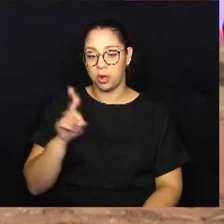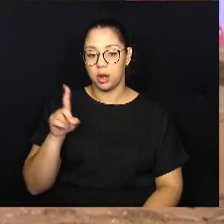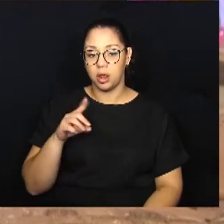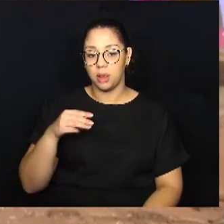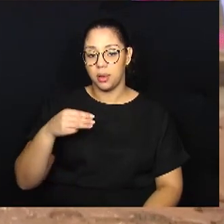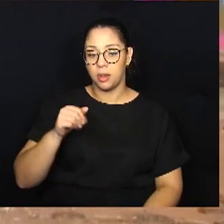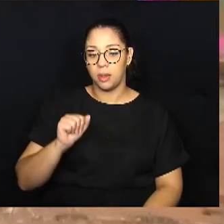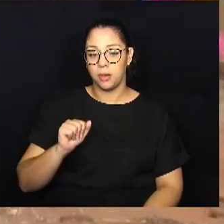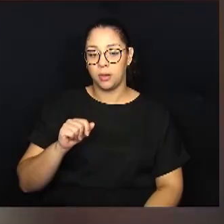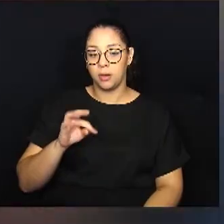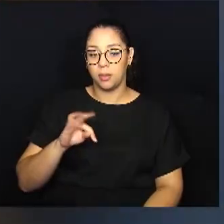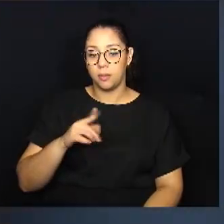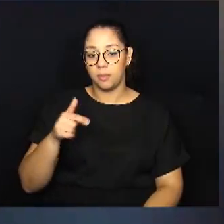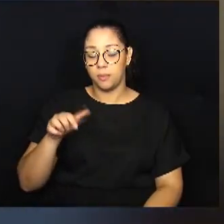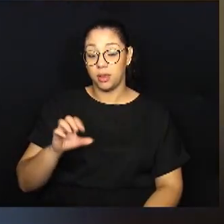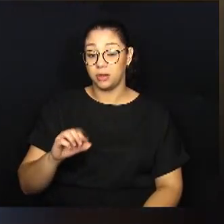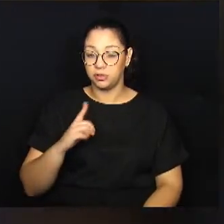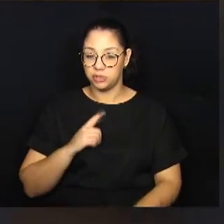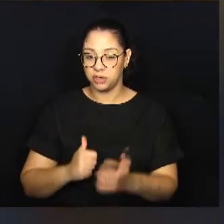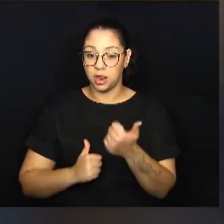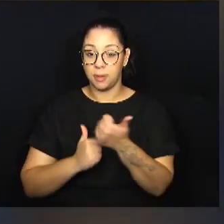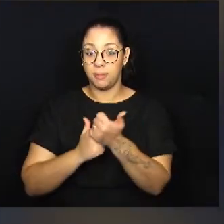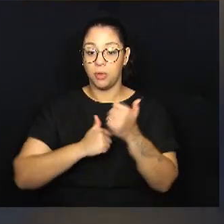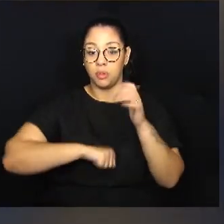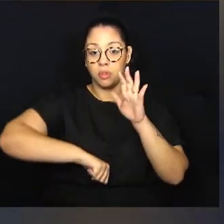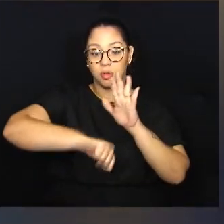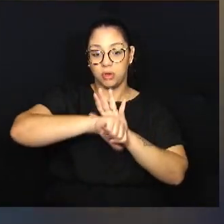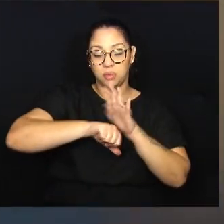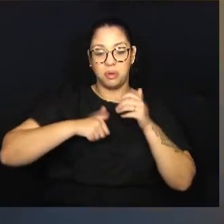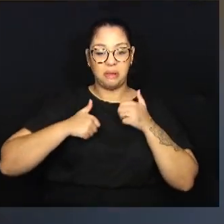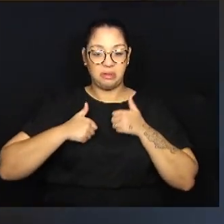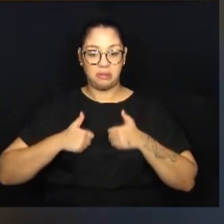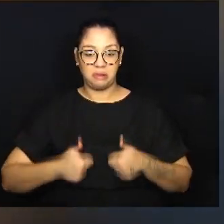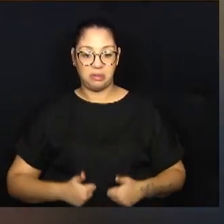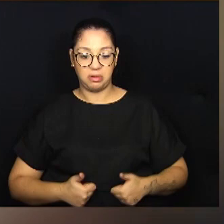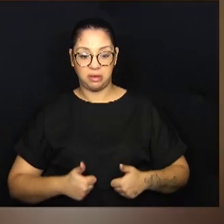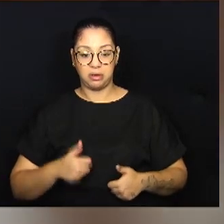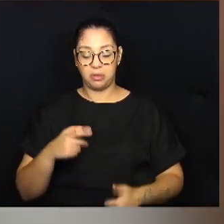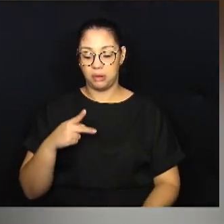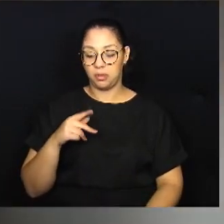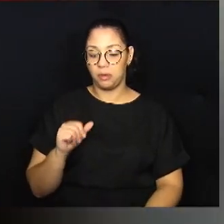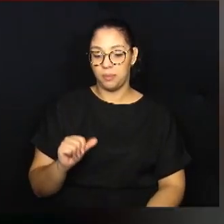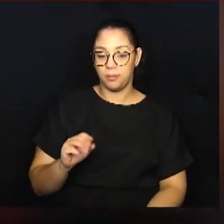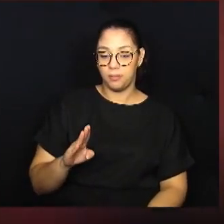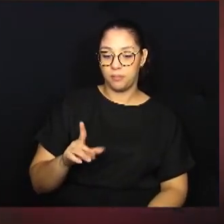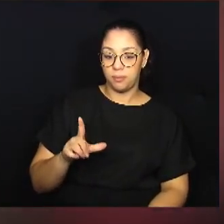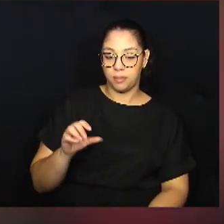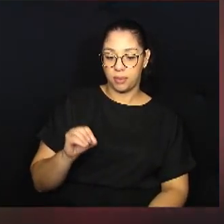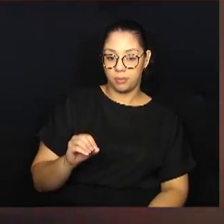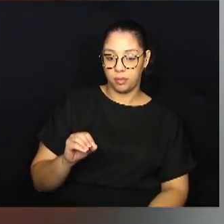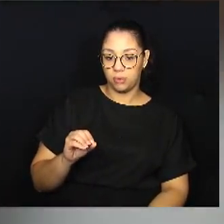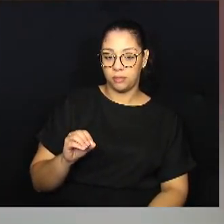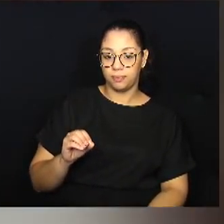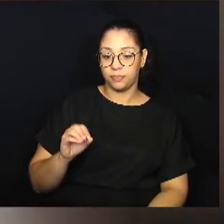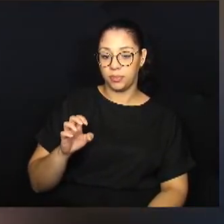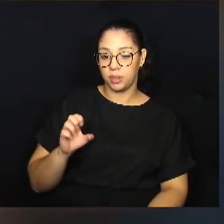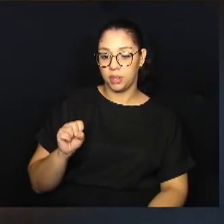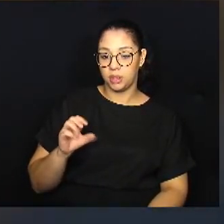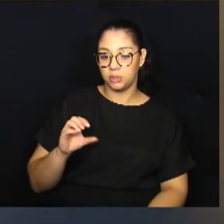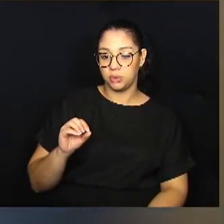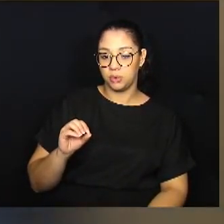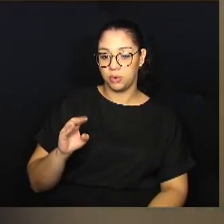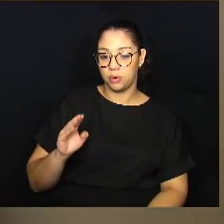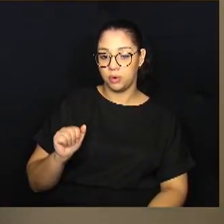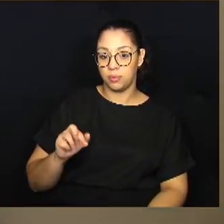muita simbologia, apologia ao crime. Camisas, né, com Pablo Escobar e por aí vai. E aí nós tivemos a ideia de fazer